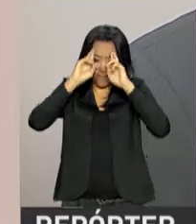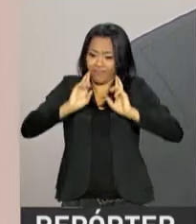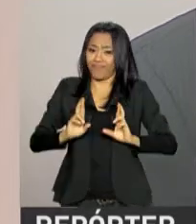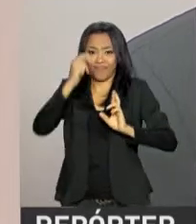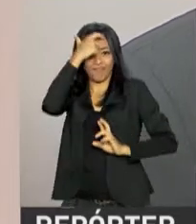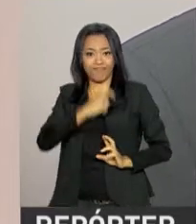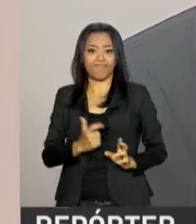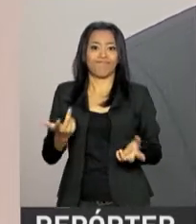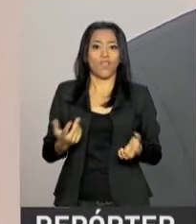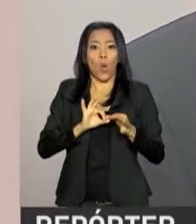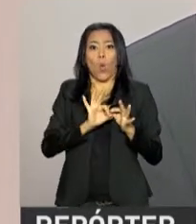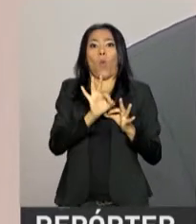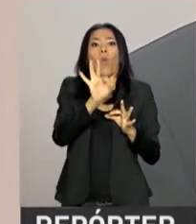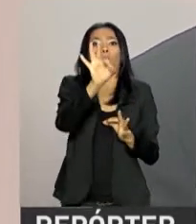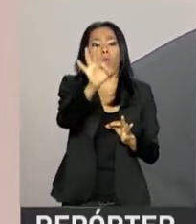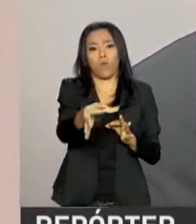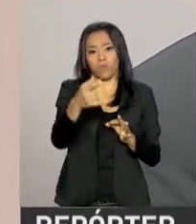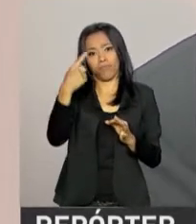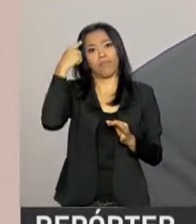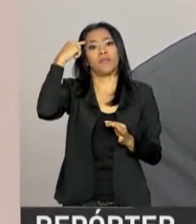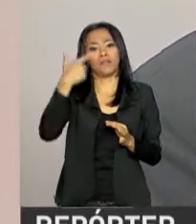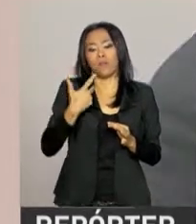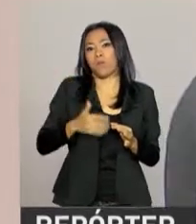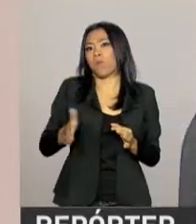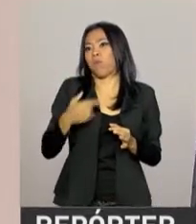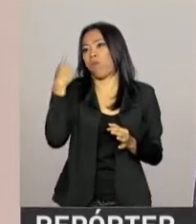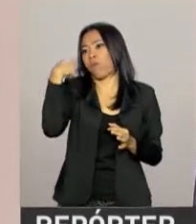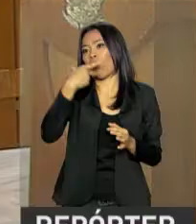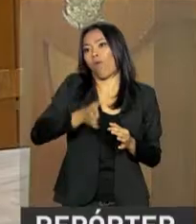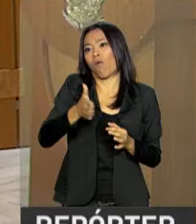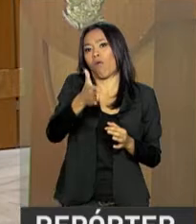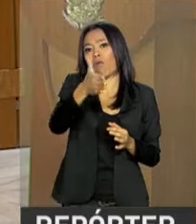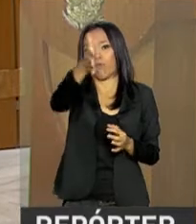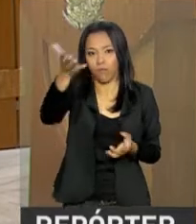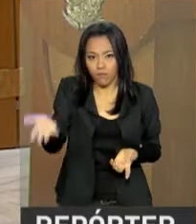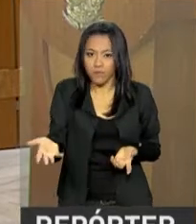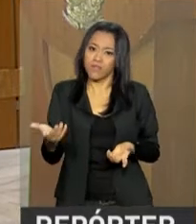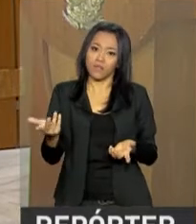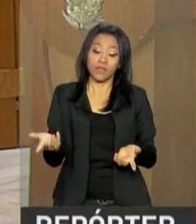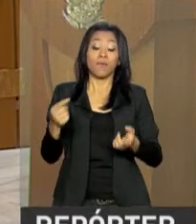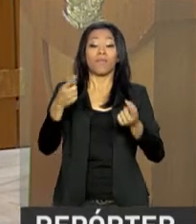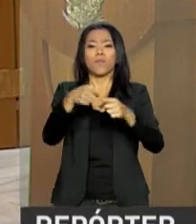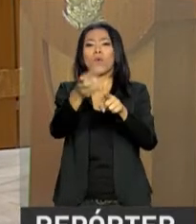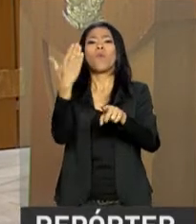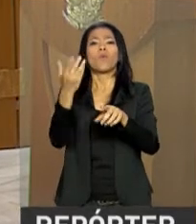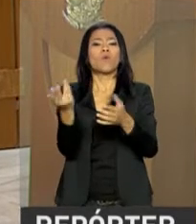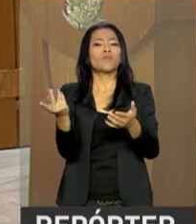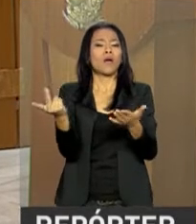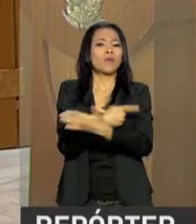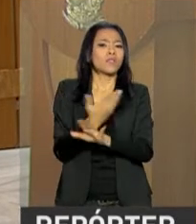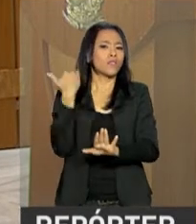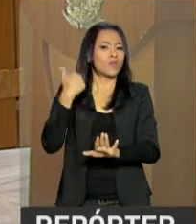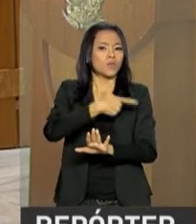longos vejam que quando surgiram movimentos pela mobilidade urbana na gold em 2013 2014